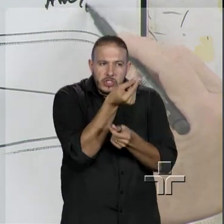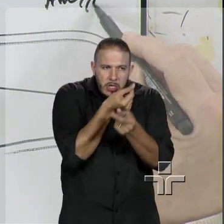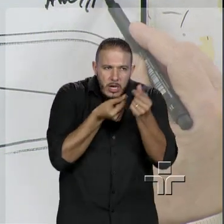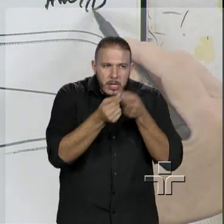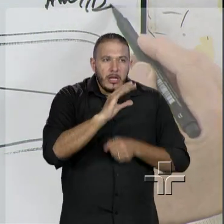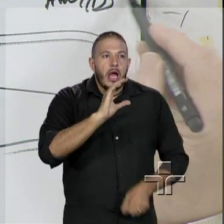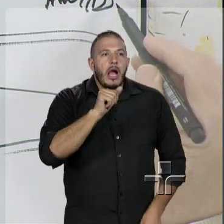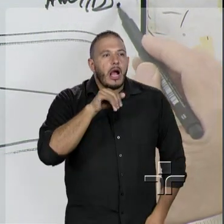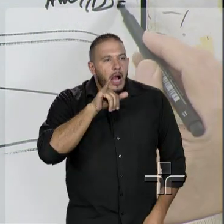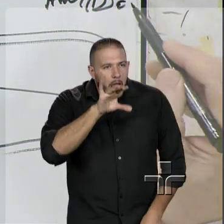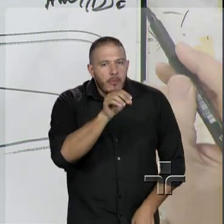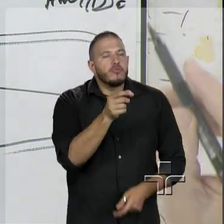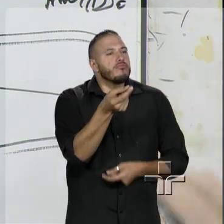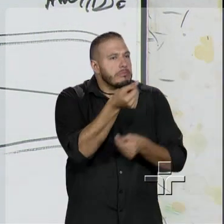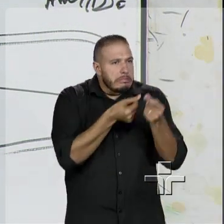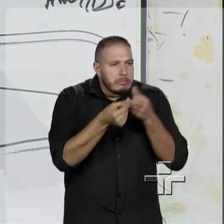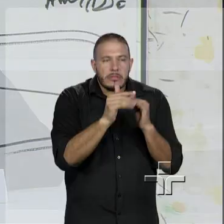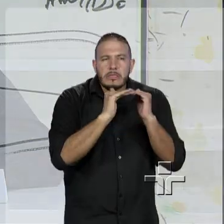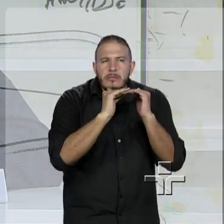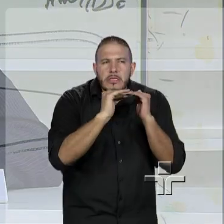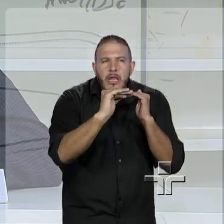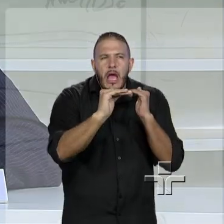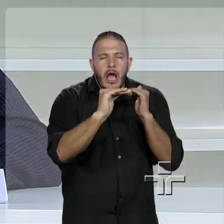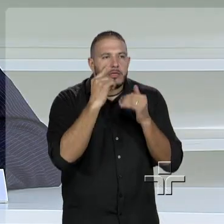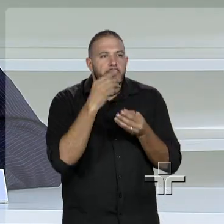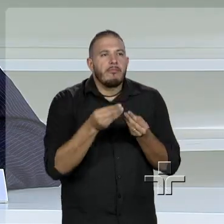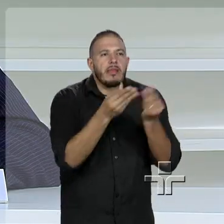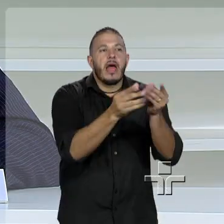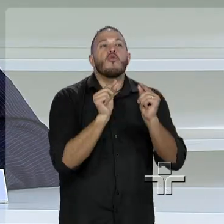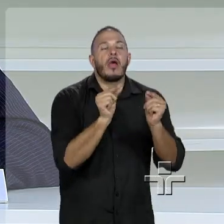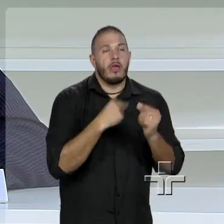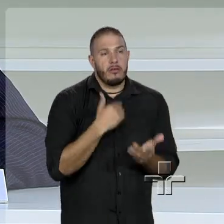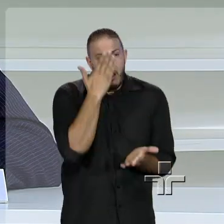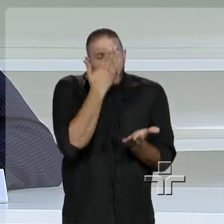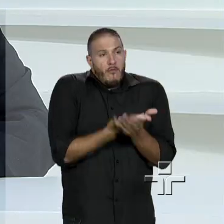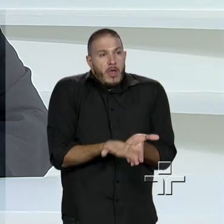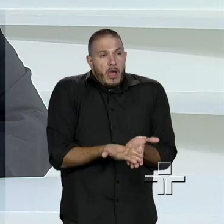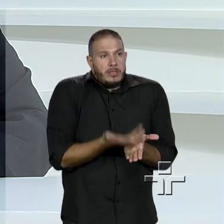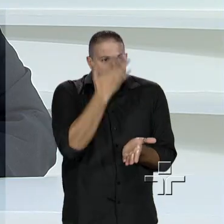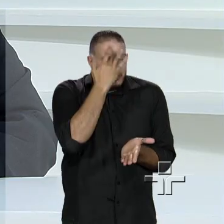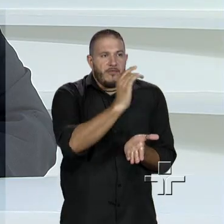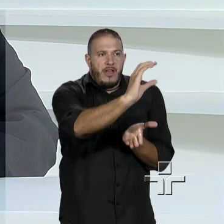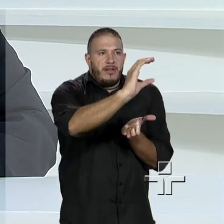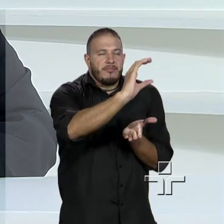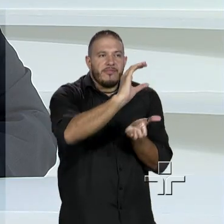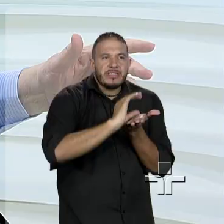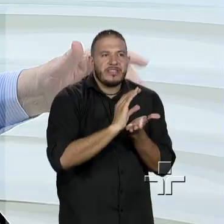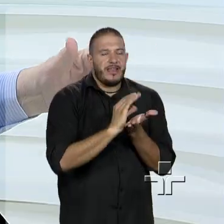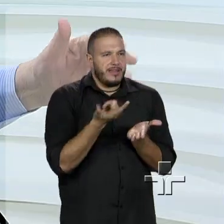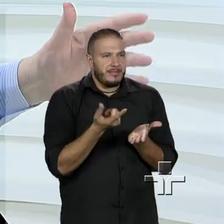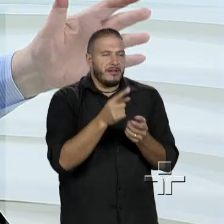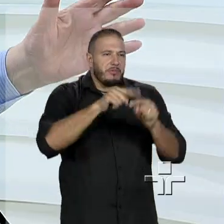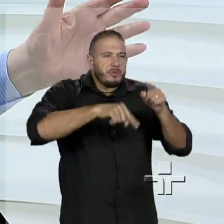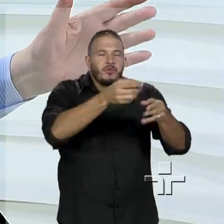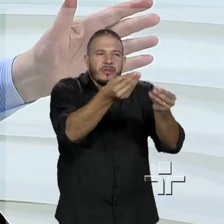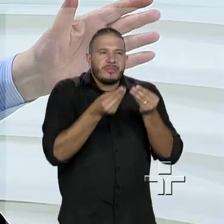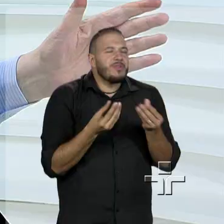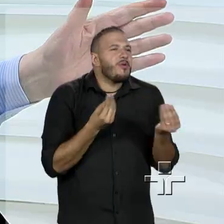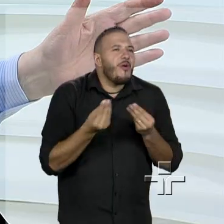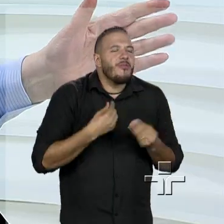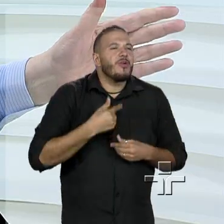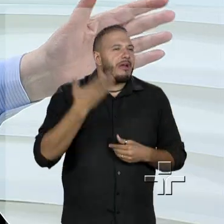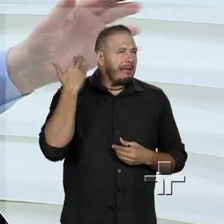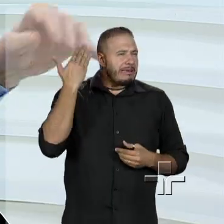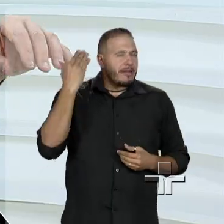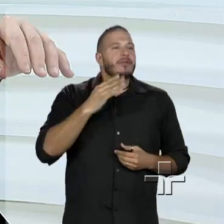para dar, digamos, confiança a quem vai se meter na exportação. Como é que o Brasil cresceu